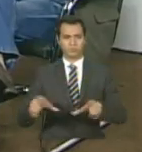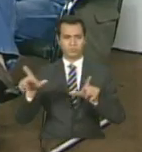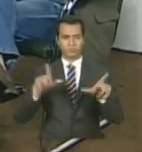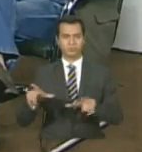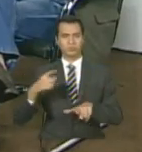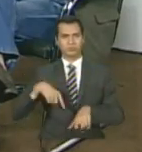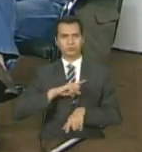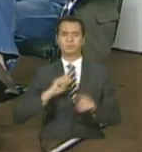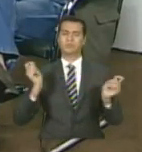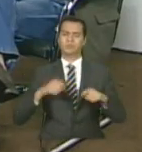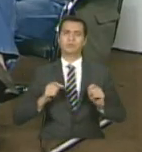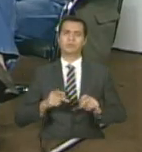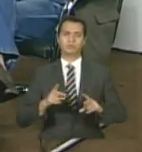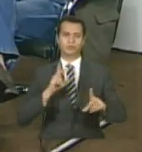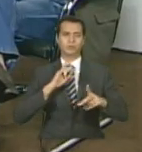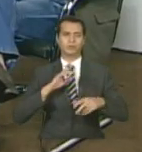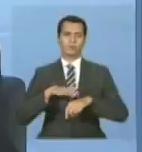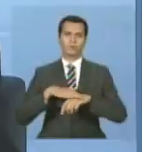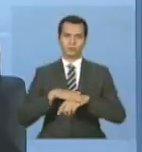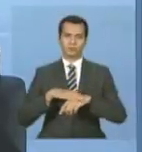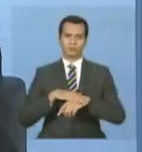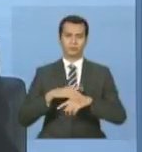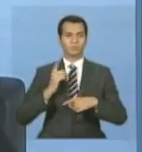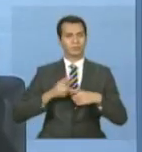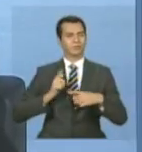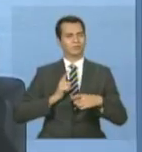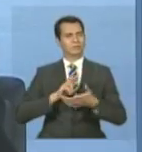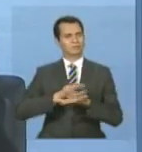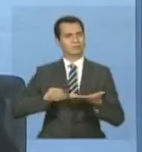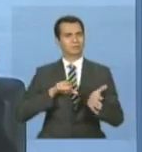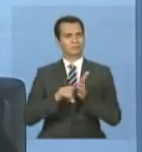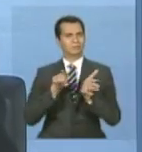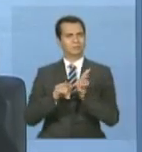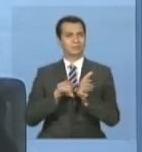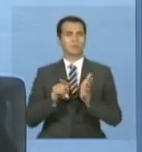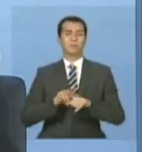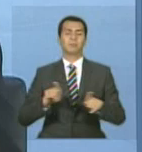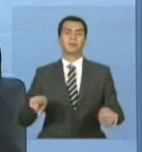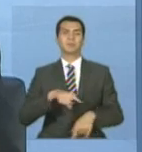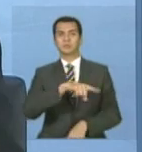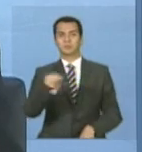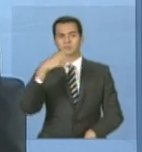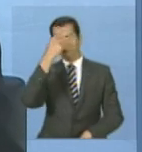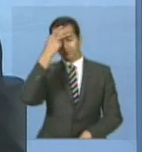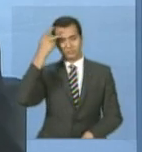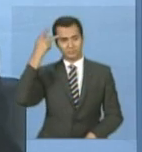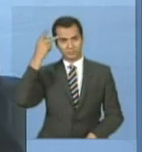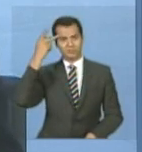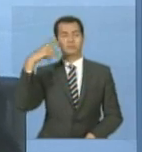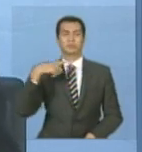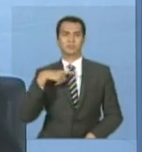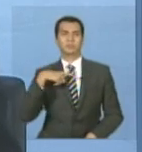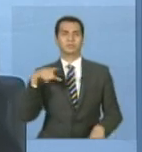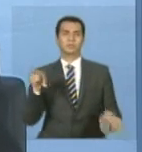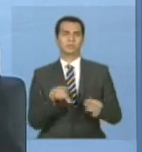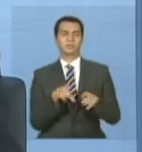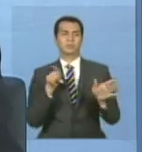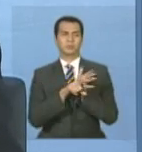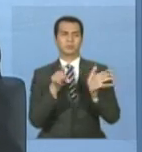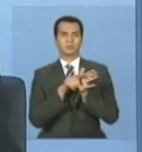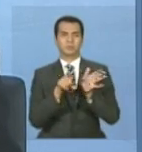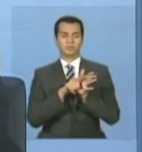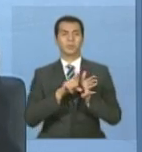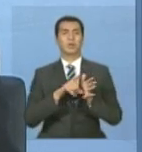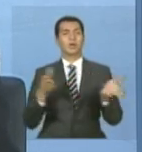aqui, que eu tenho um monte de coisa para perguntar, mas com certeza as pessoas que estão nos assistindo também têm, claro, as suas perguntas a fazer. Então,